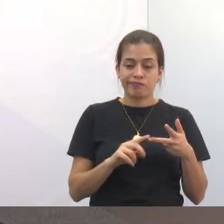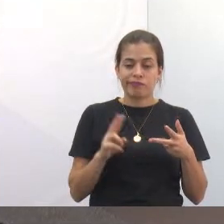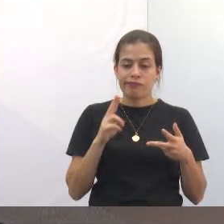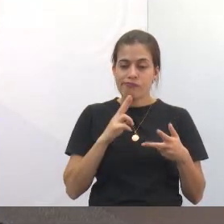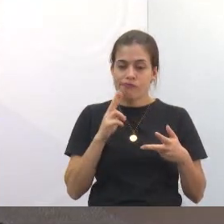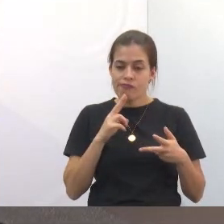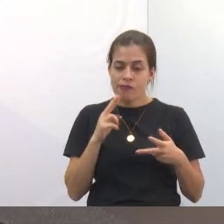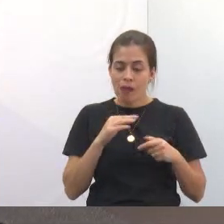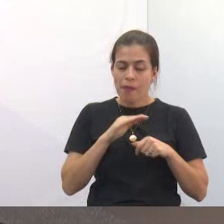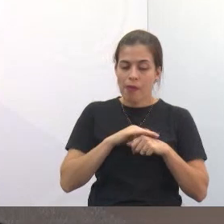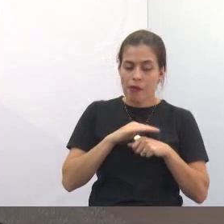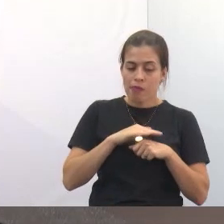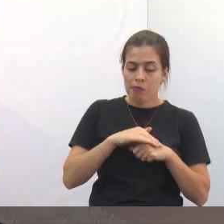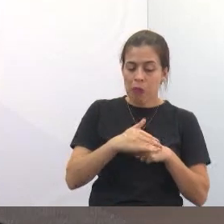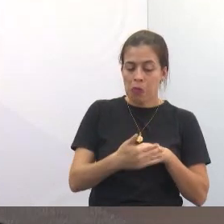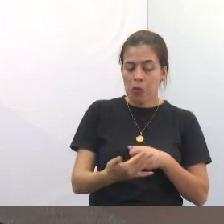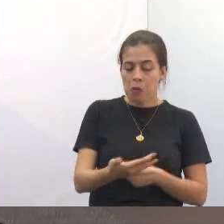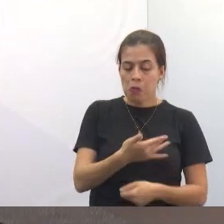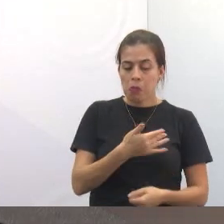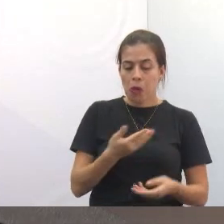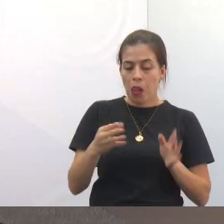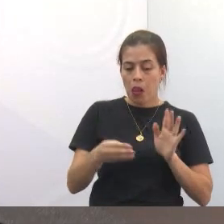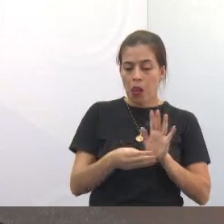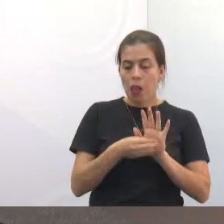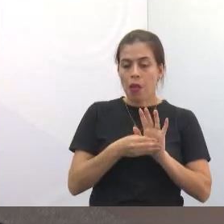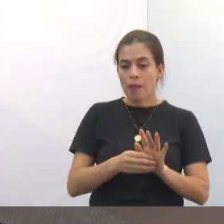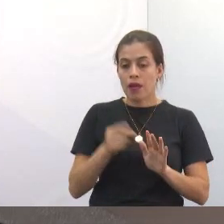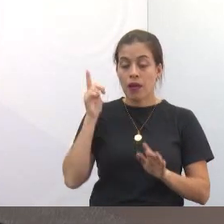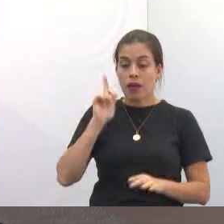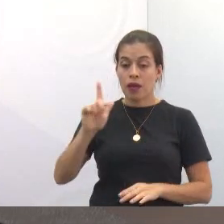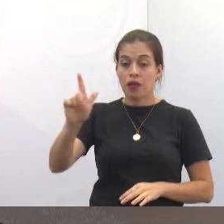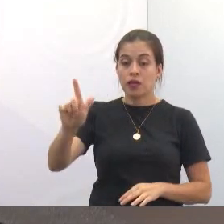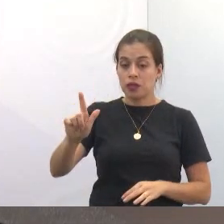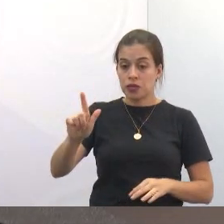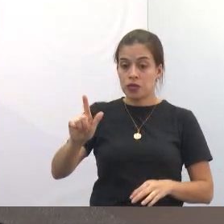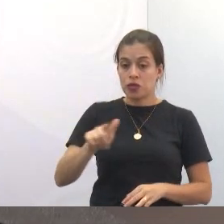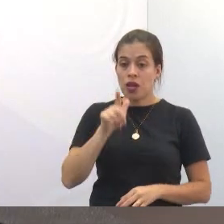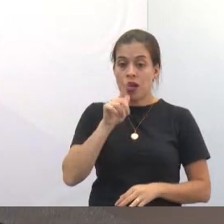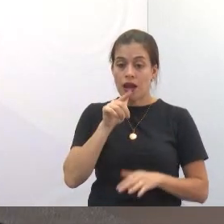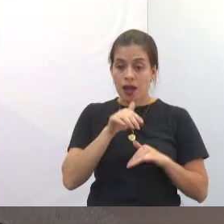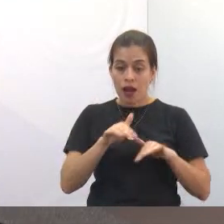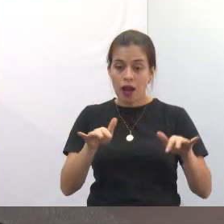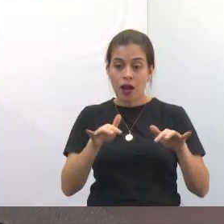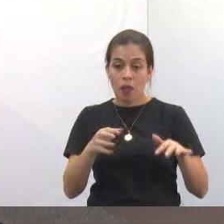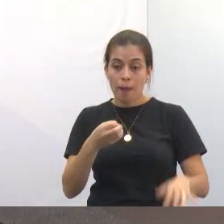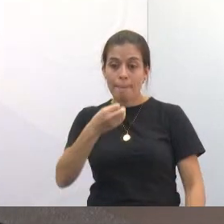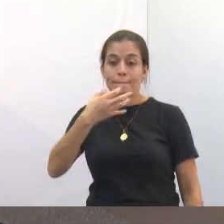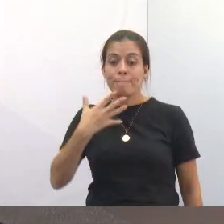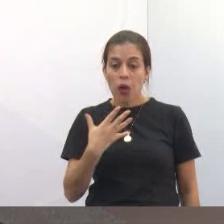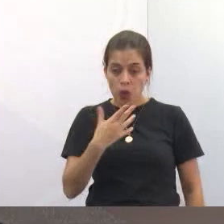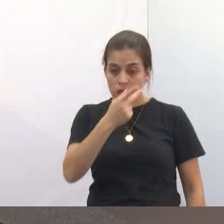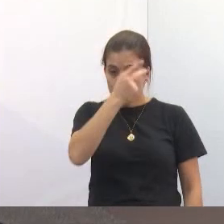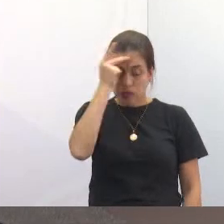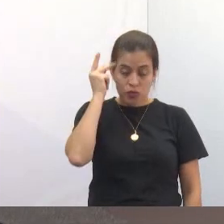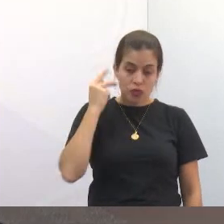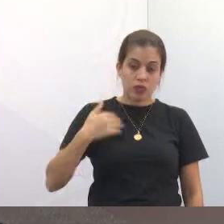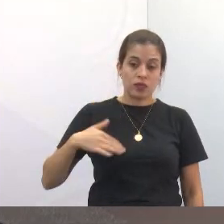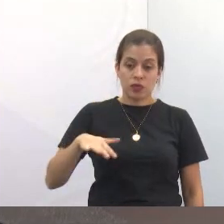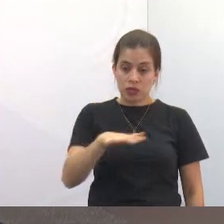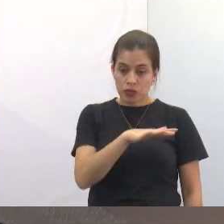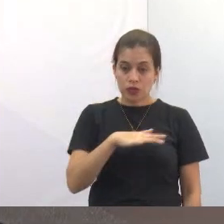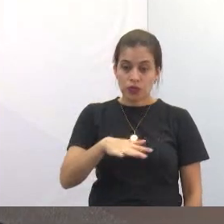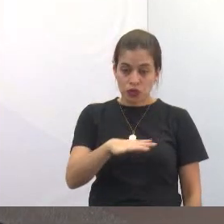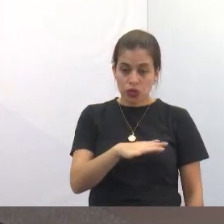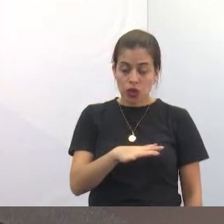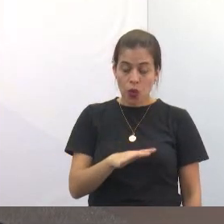emergenciais sendo planejadas ou implementadas para garantir fornecimento de água potável aos moradores